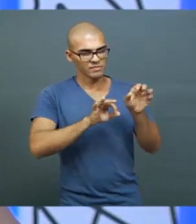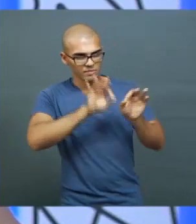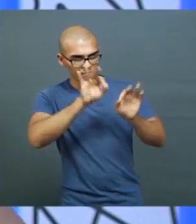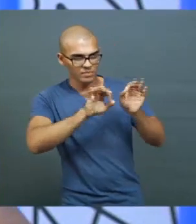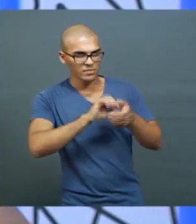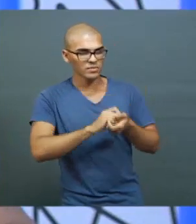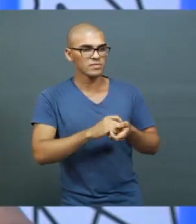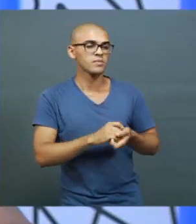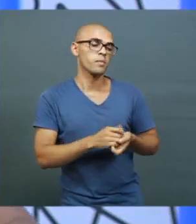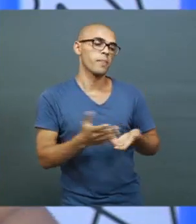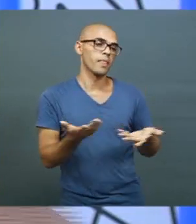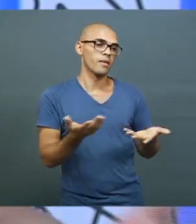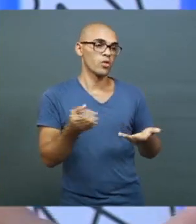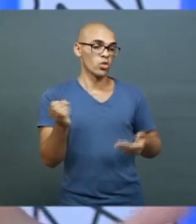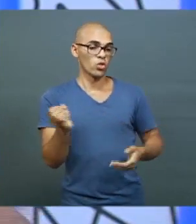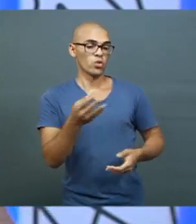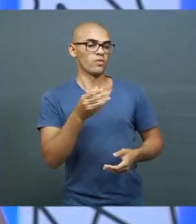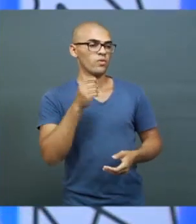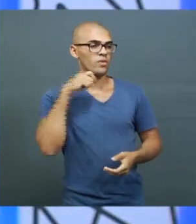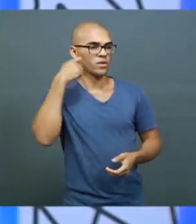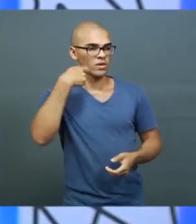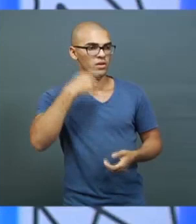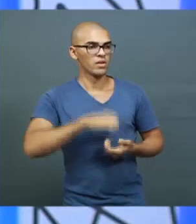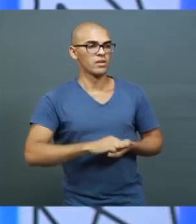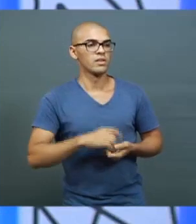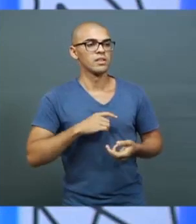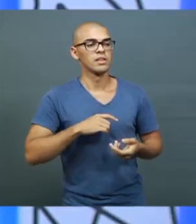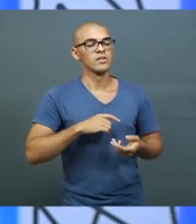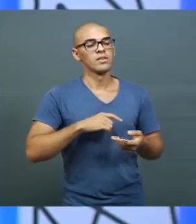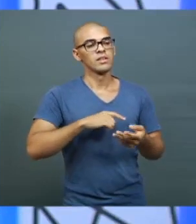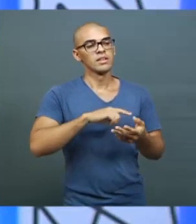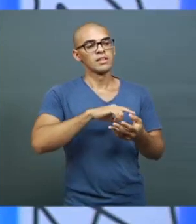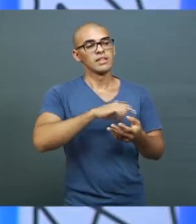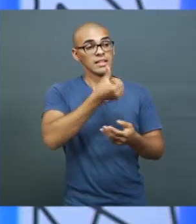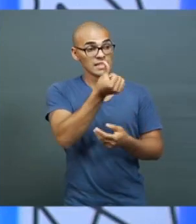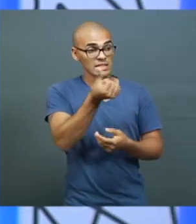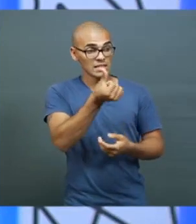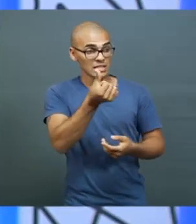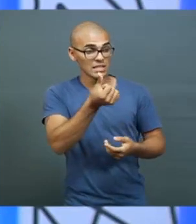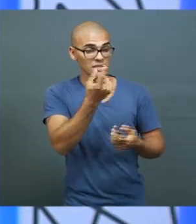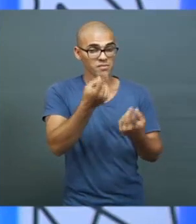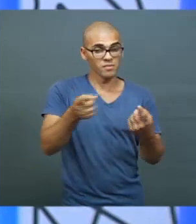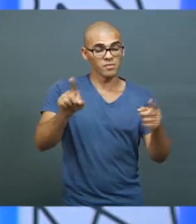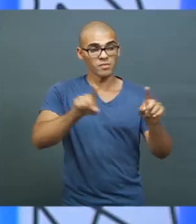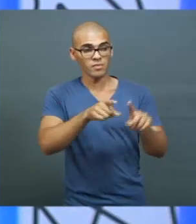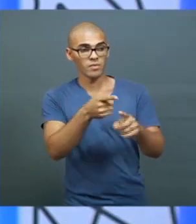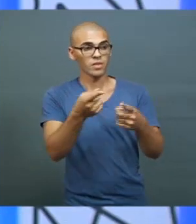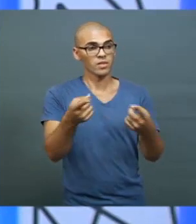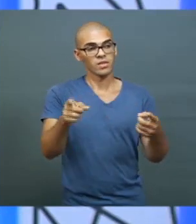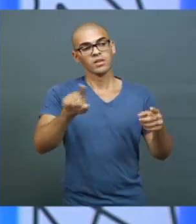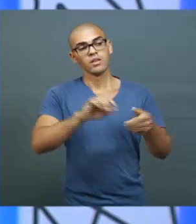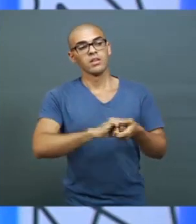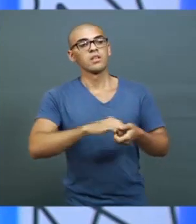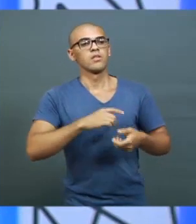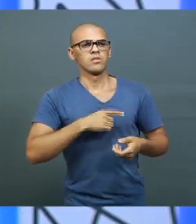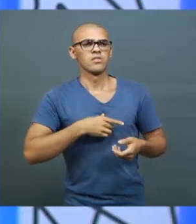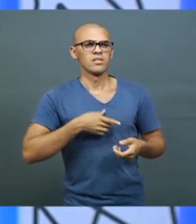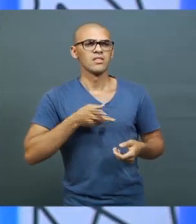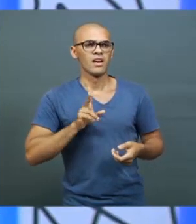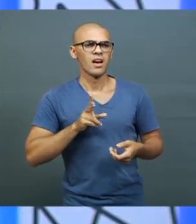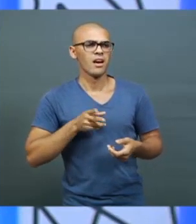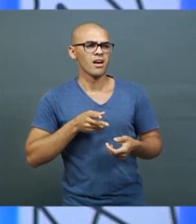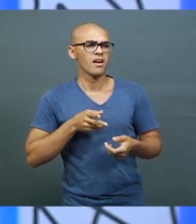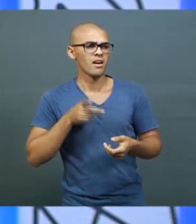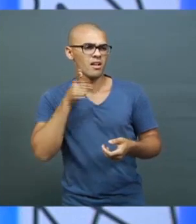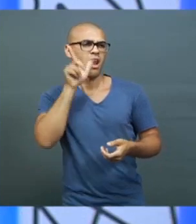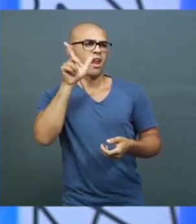Clavô, com mais seis músicos, né? Então é um espetáculo que tem ganhado vários prêmios e ele está fazendo